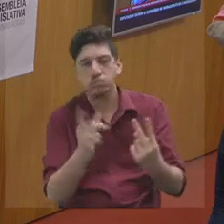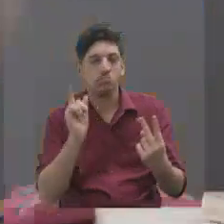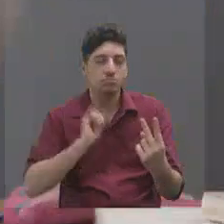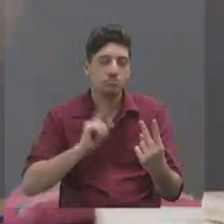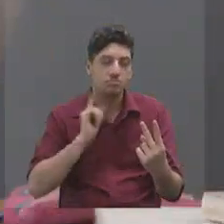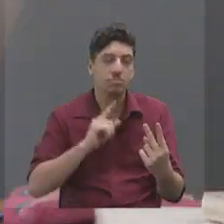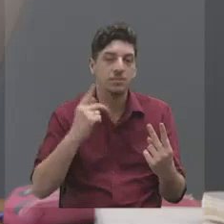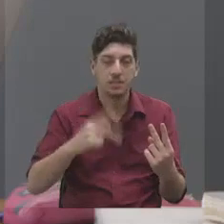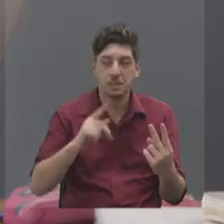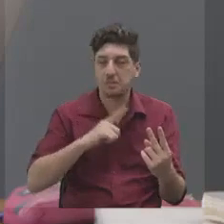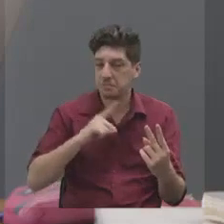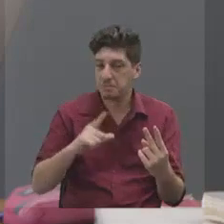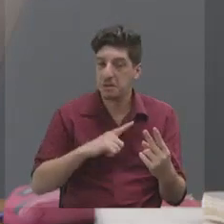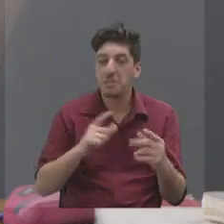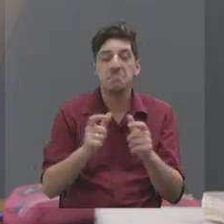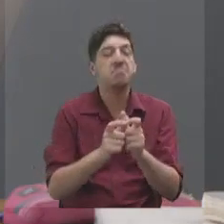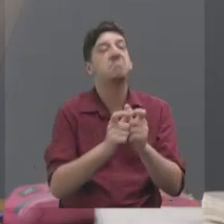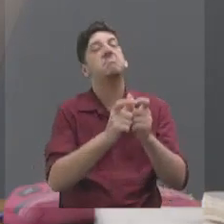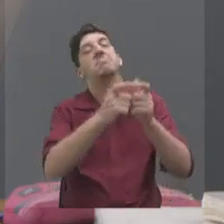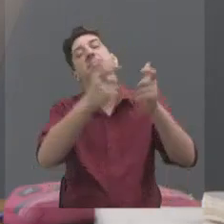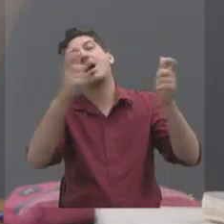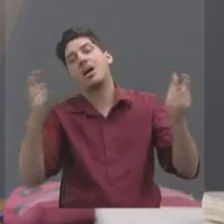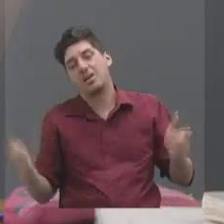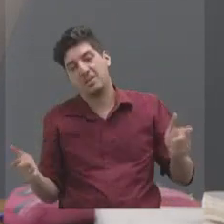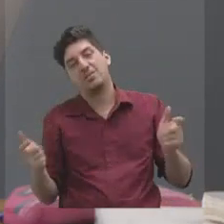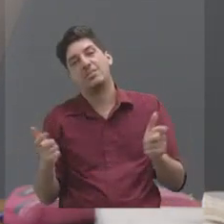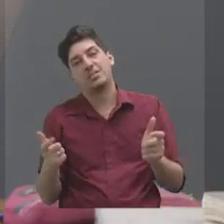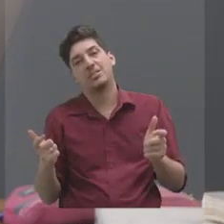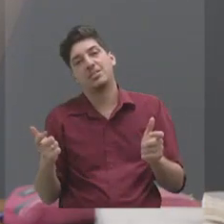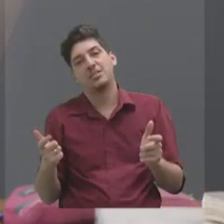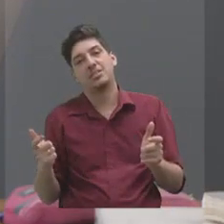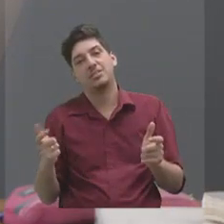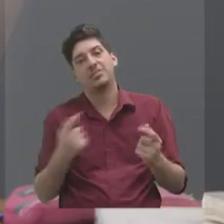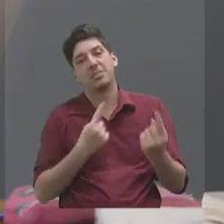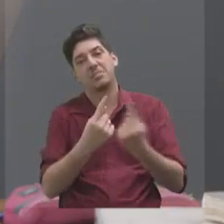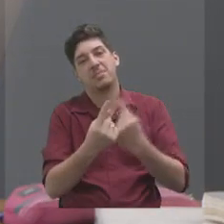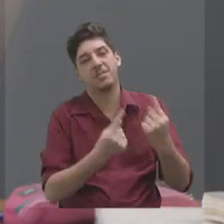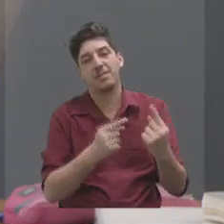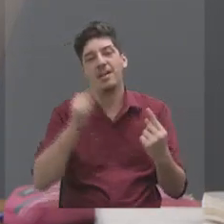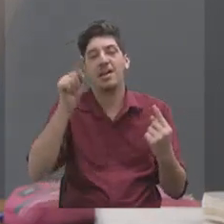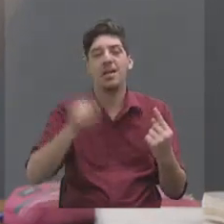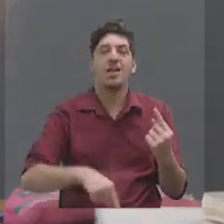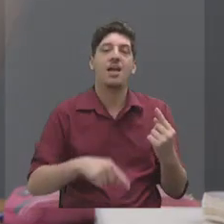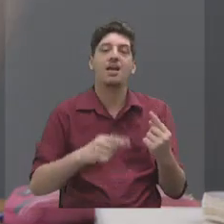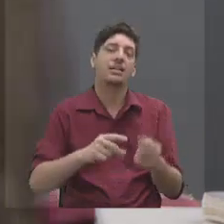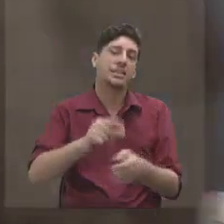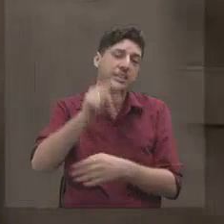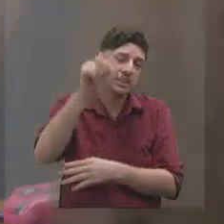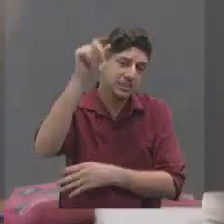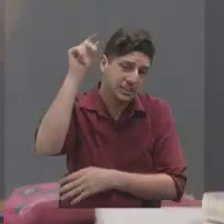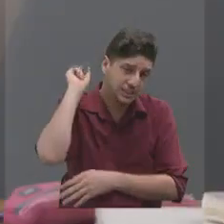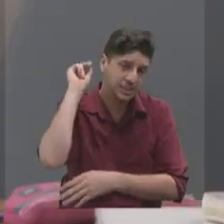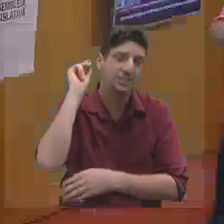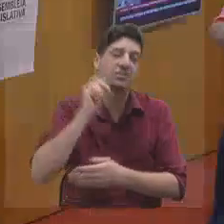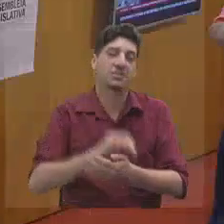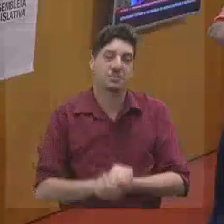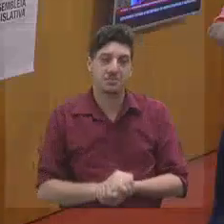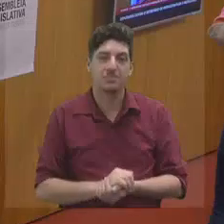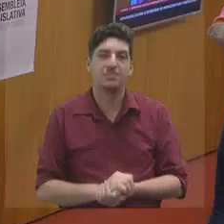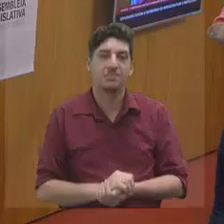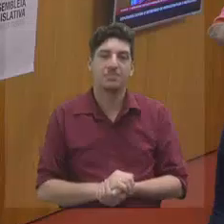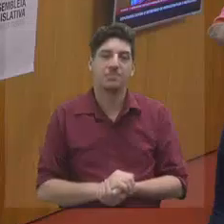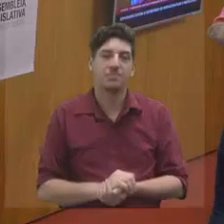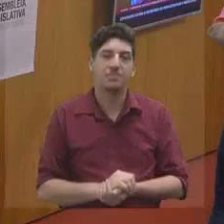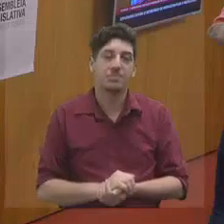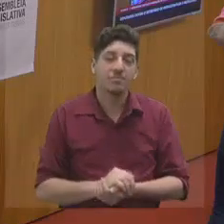sua grande maioria na sua grande maioria é uma Malha rodoviária antiga que